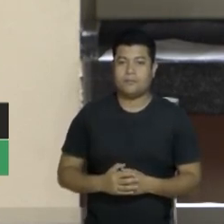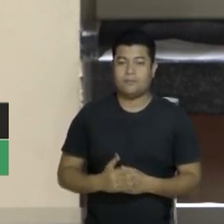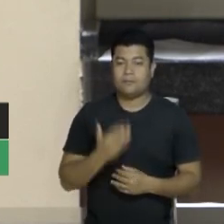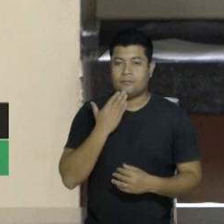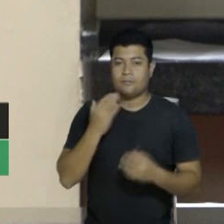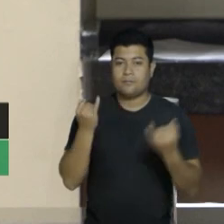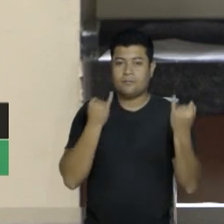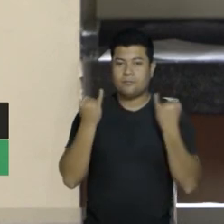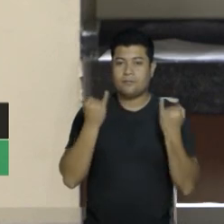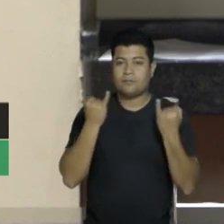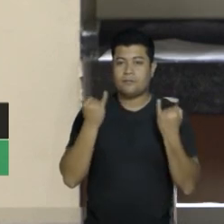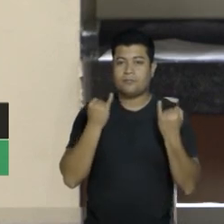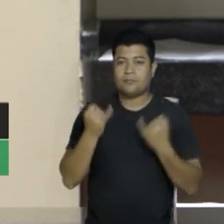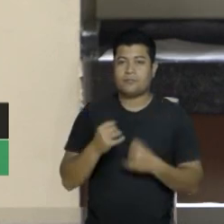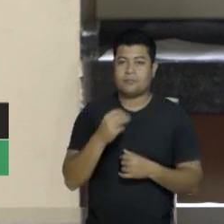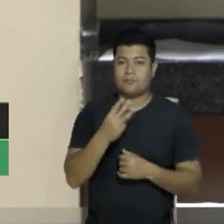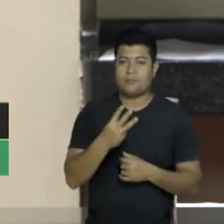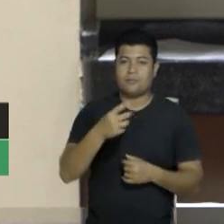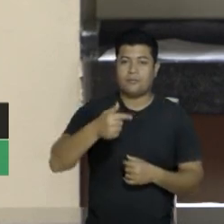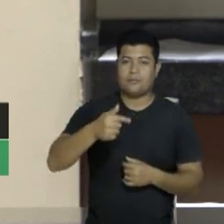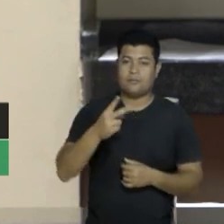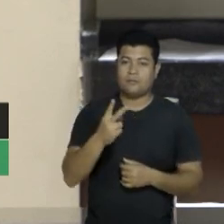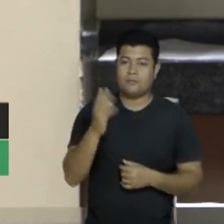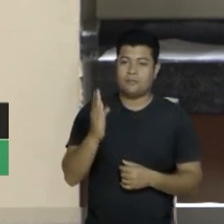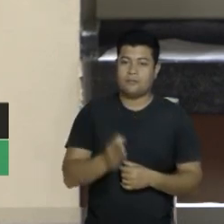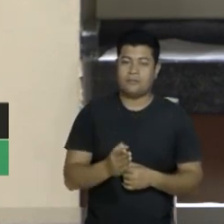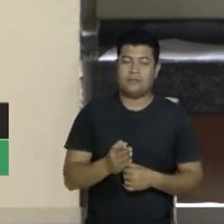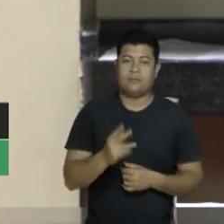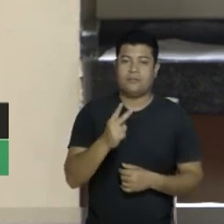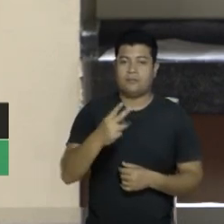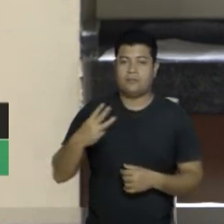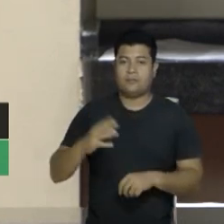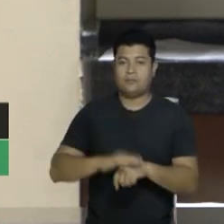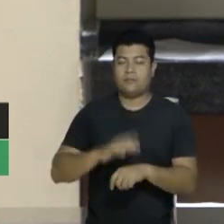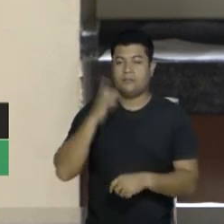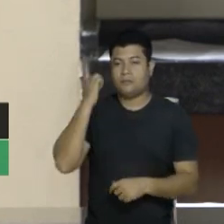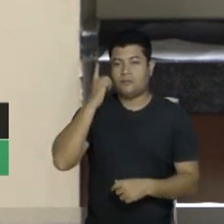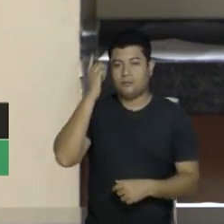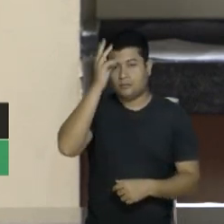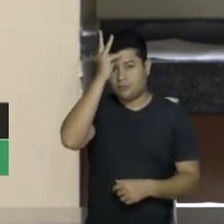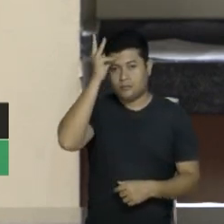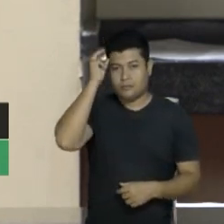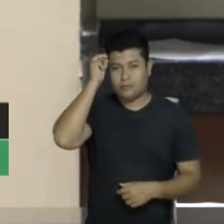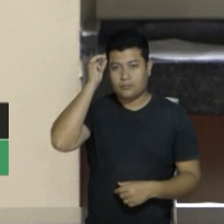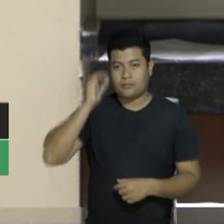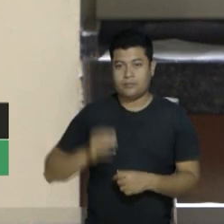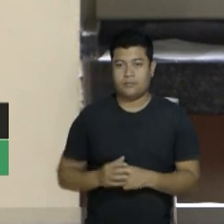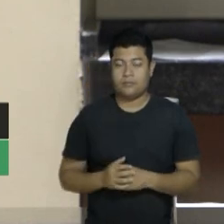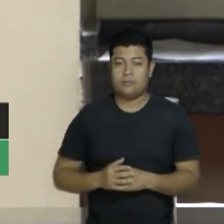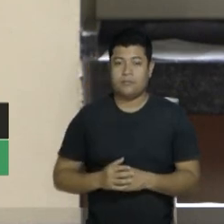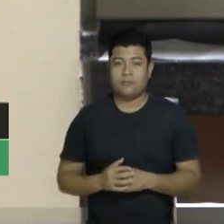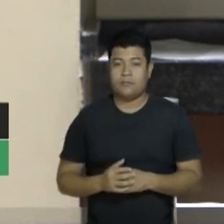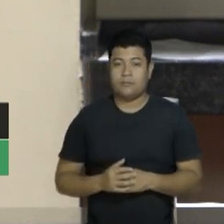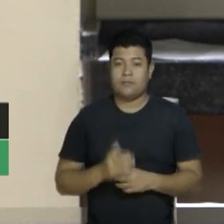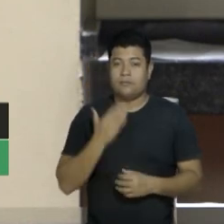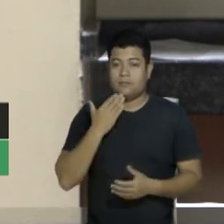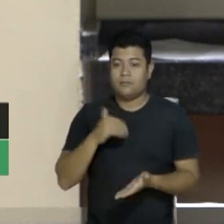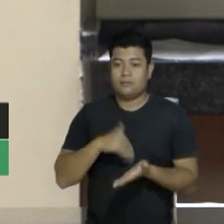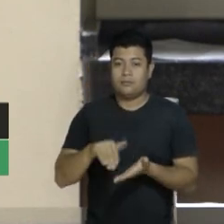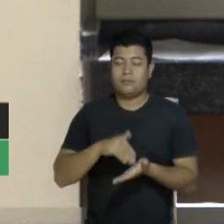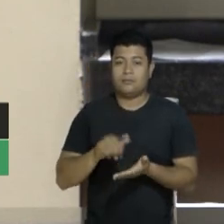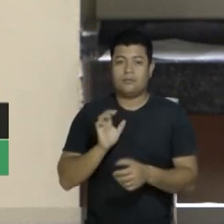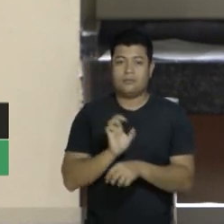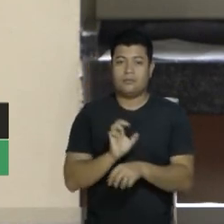Pedindo informação, 372, deputado Luciano Carminati, solicitando ao secretário de Estado